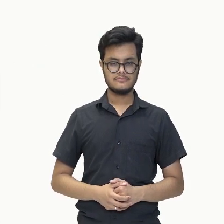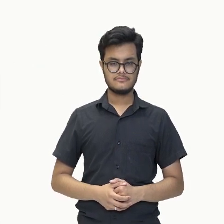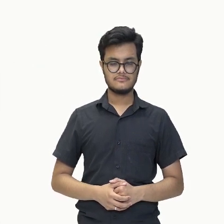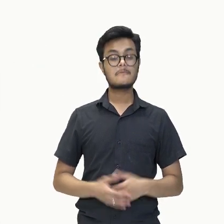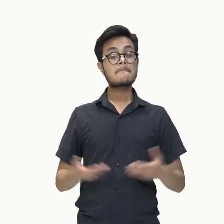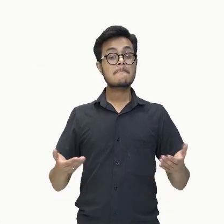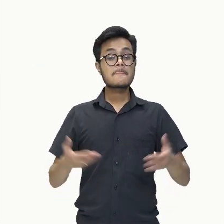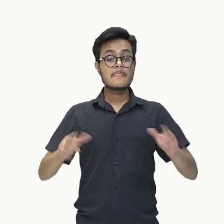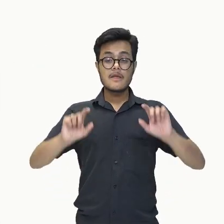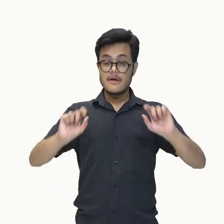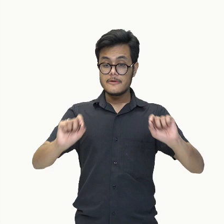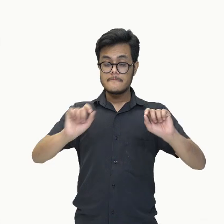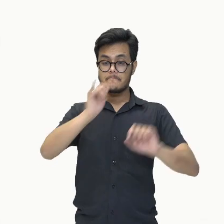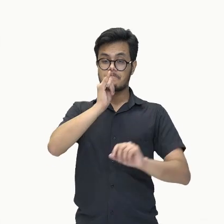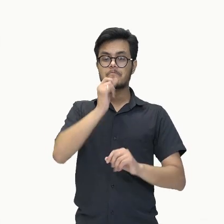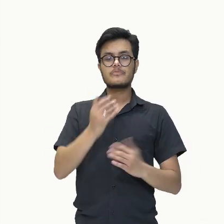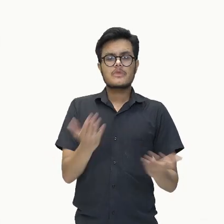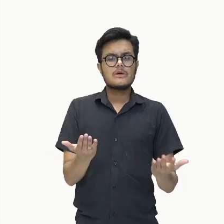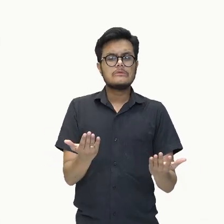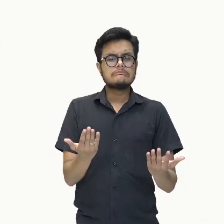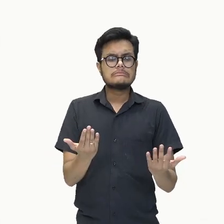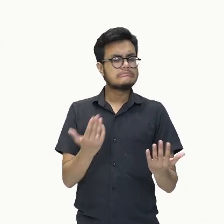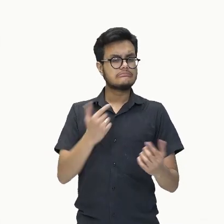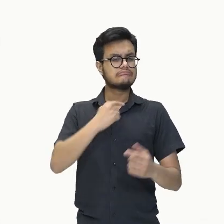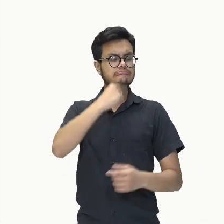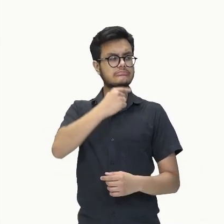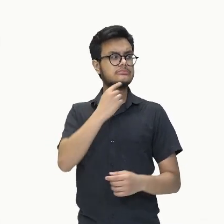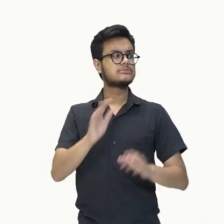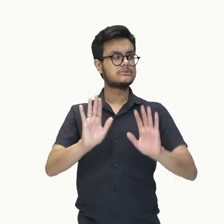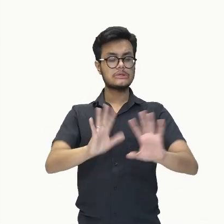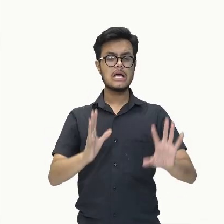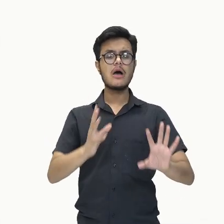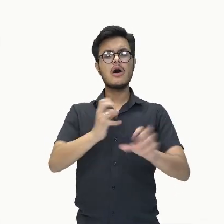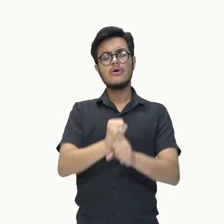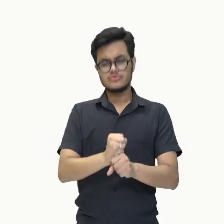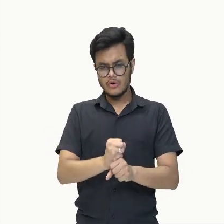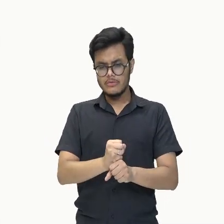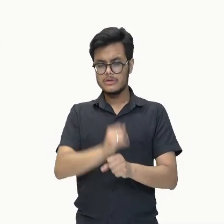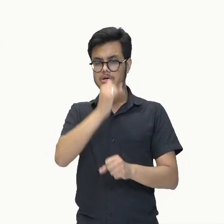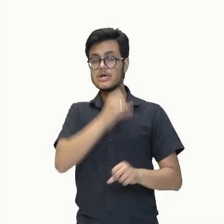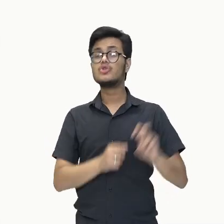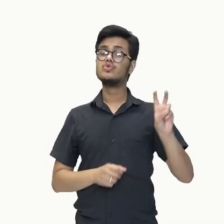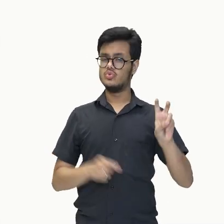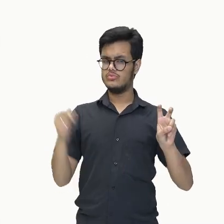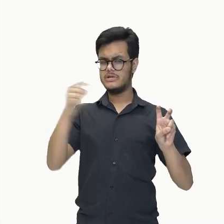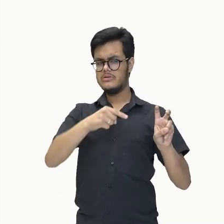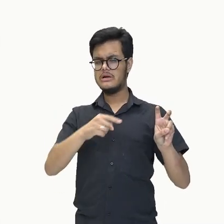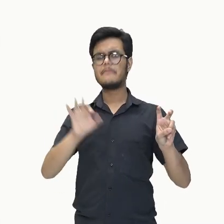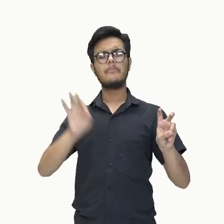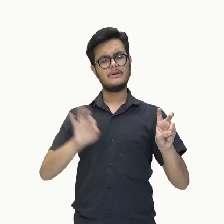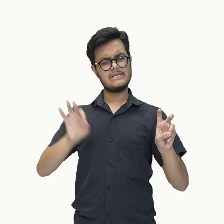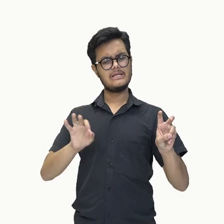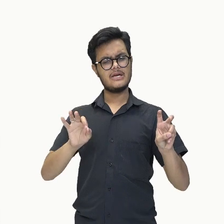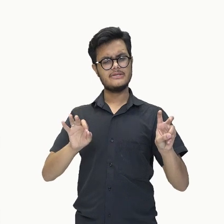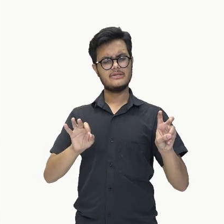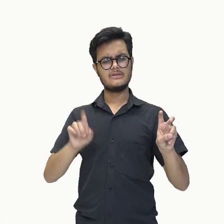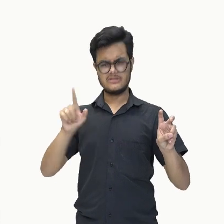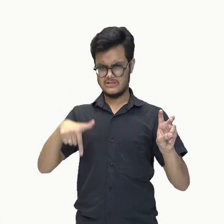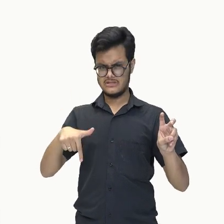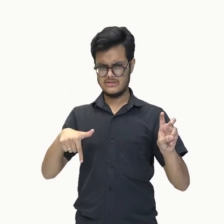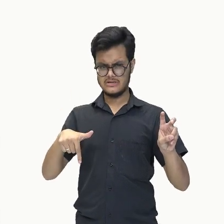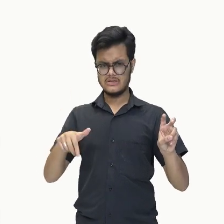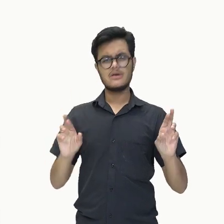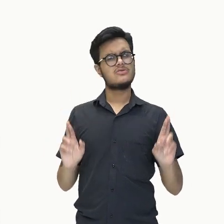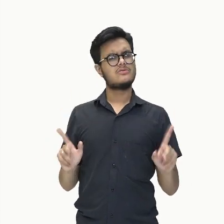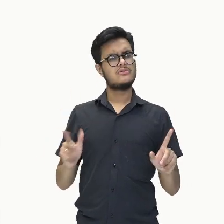Agora, a gente observa que não podemos efetuar a soma entre um número natural e um